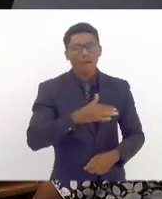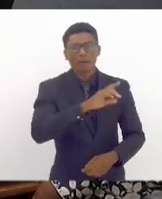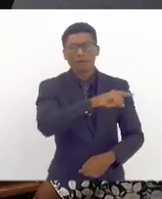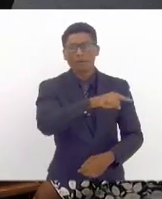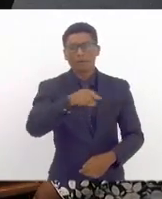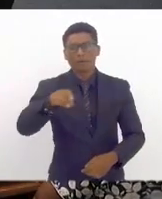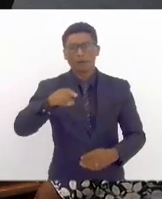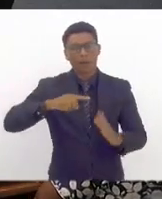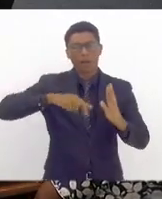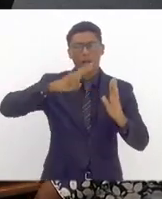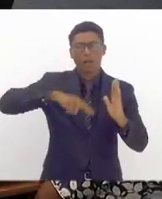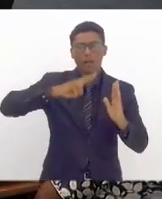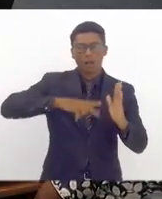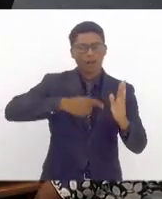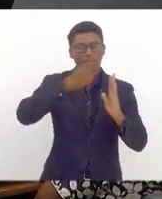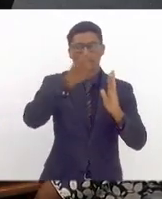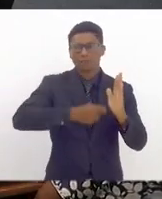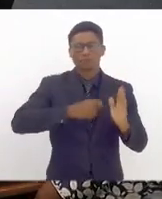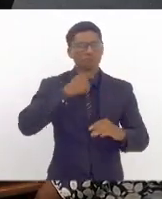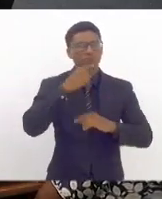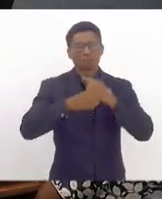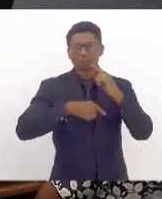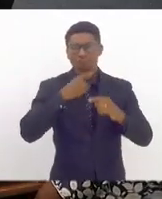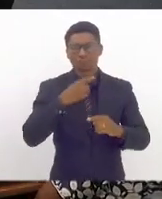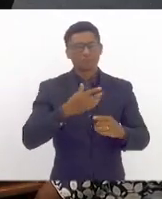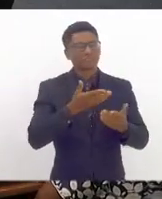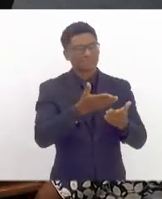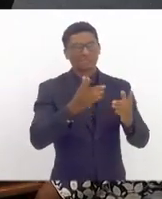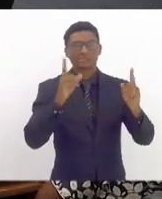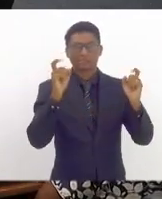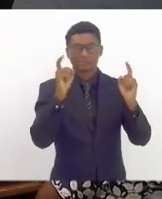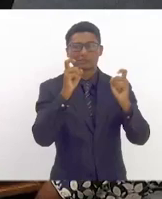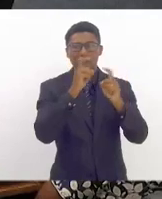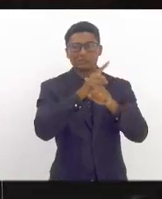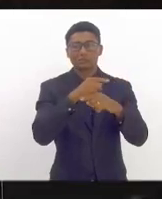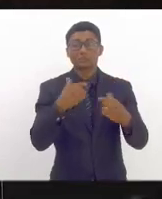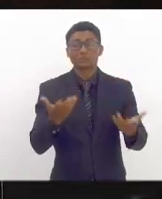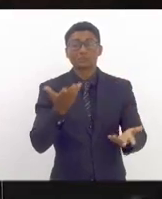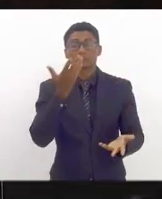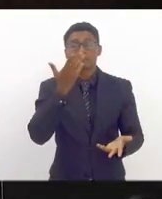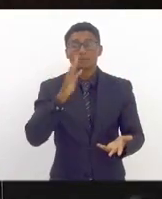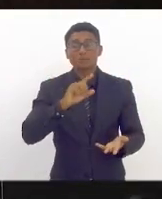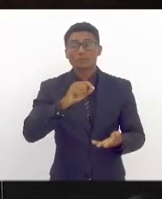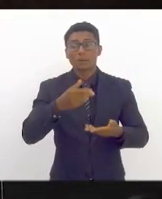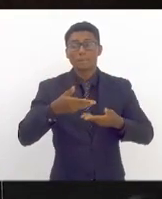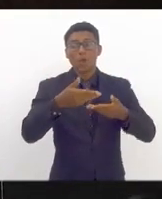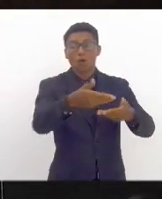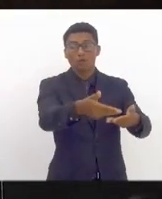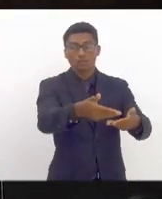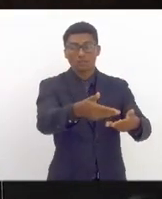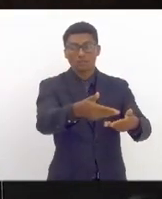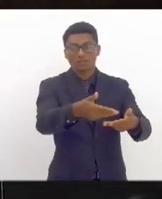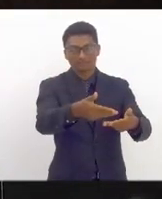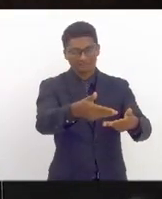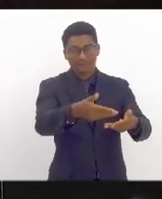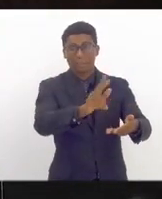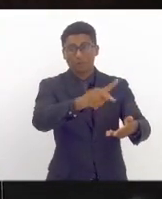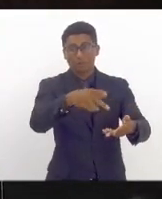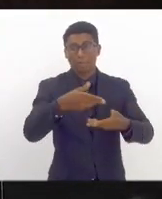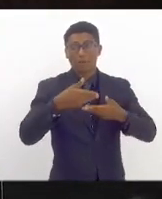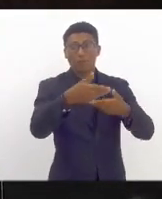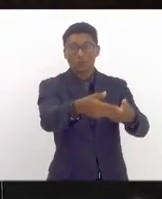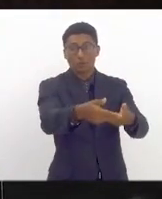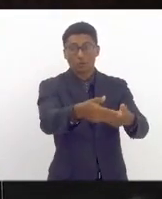ler nem escrever e tinha muita dificuldade fizeram um convite e me perguntaram o que que tinha que fazer eu